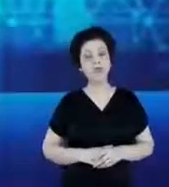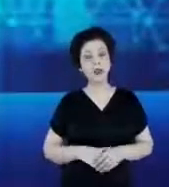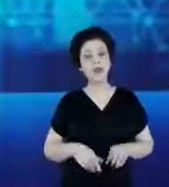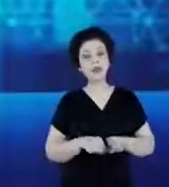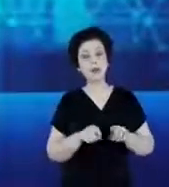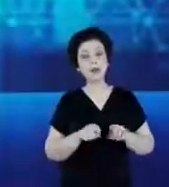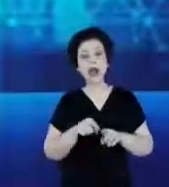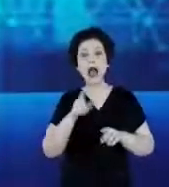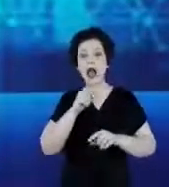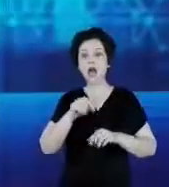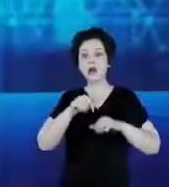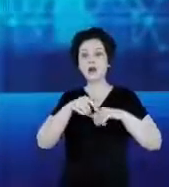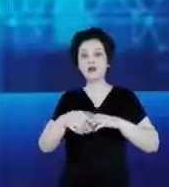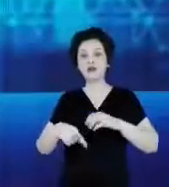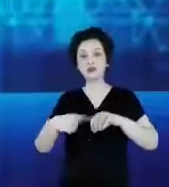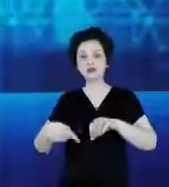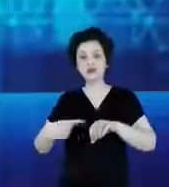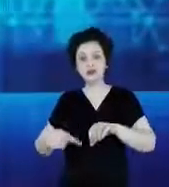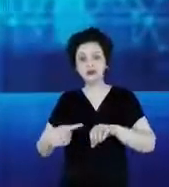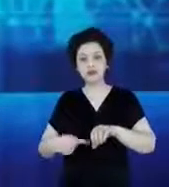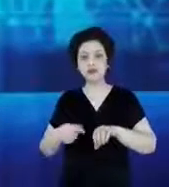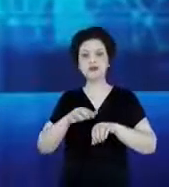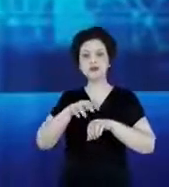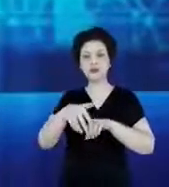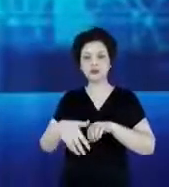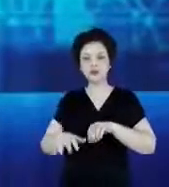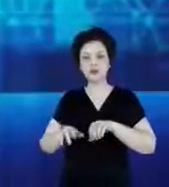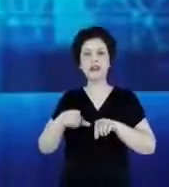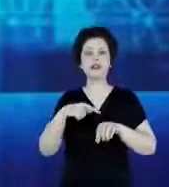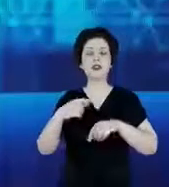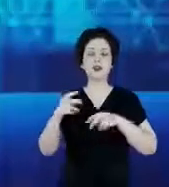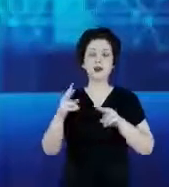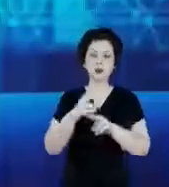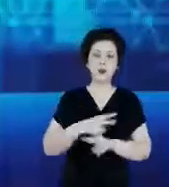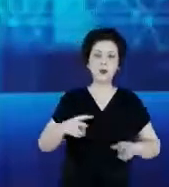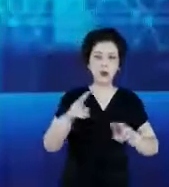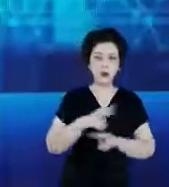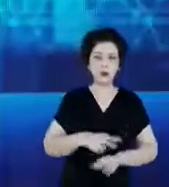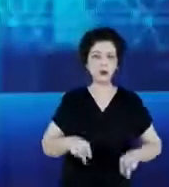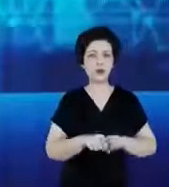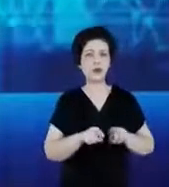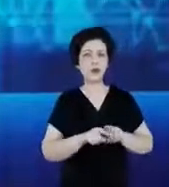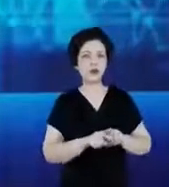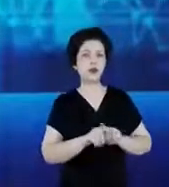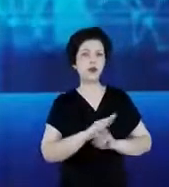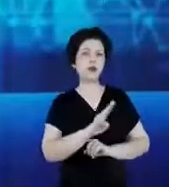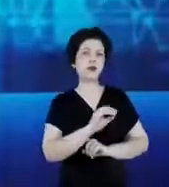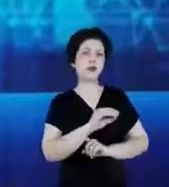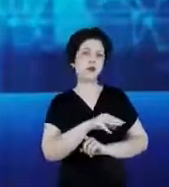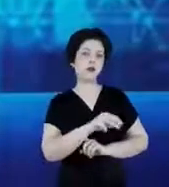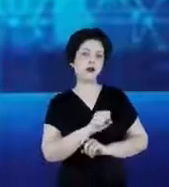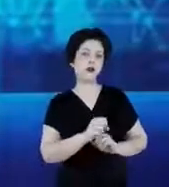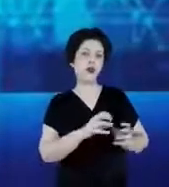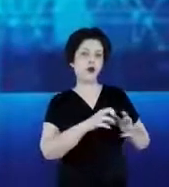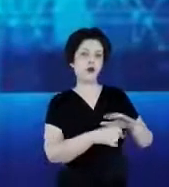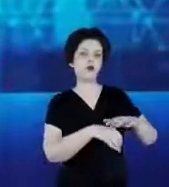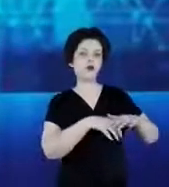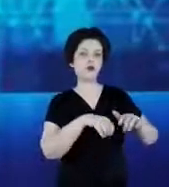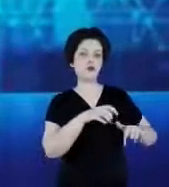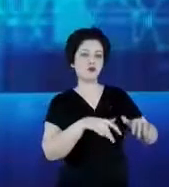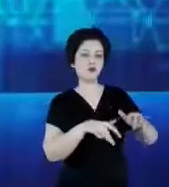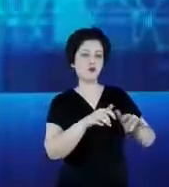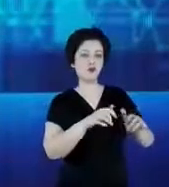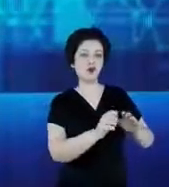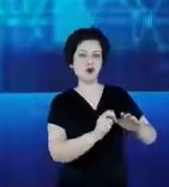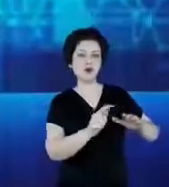hidrelétricas, do nosso sol, do nosso vento, da nossa biomassa, nós vamos continuar avançando